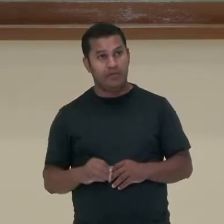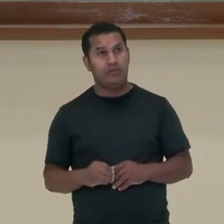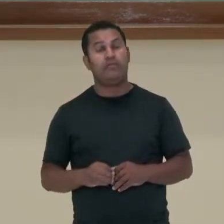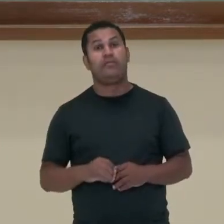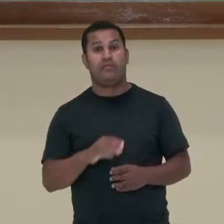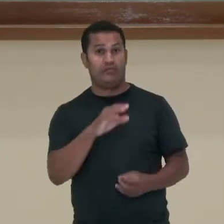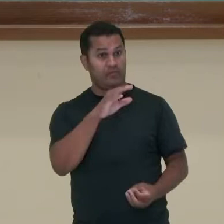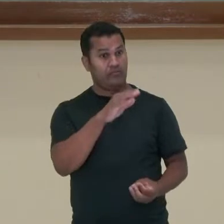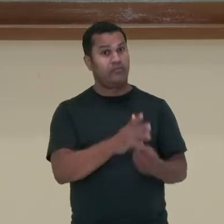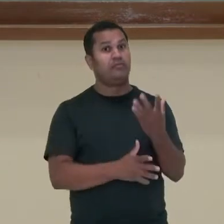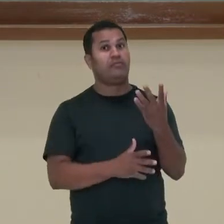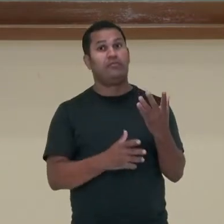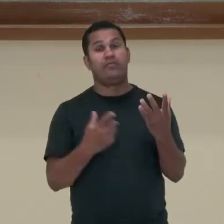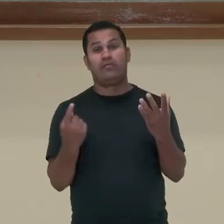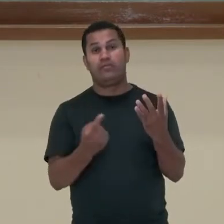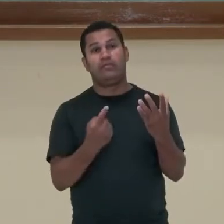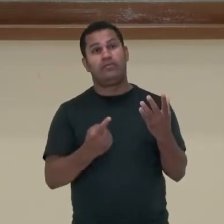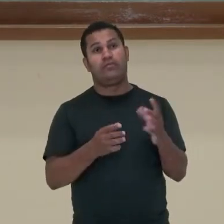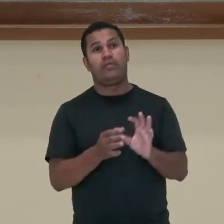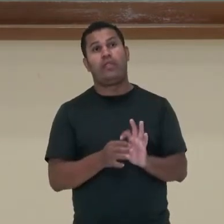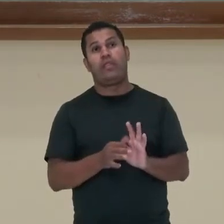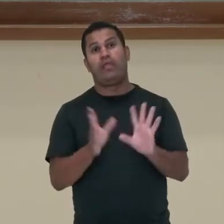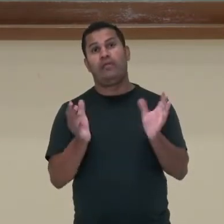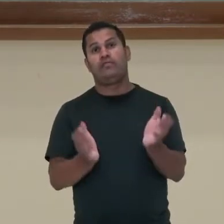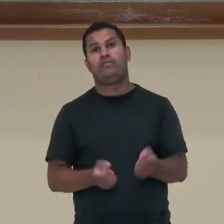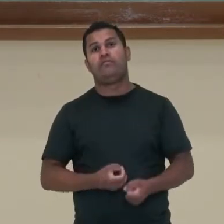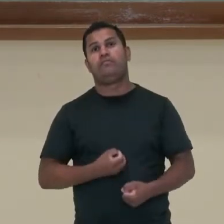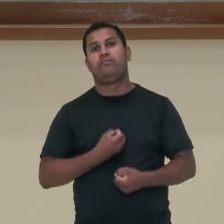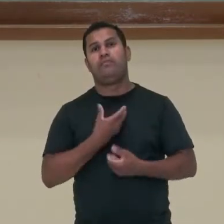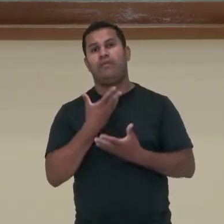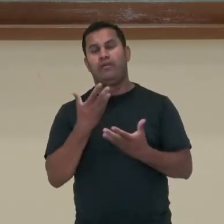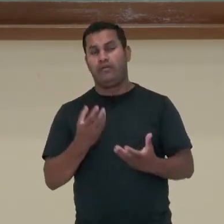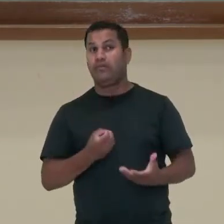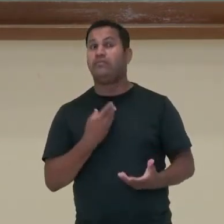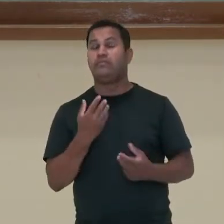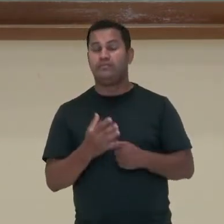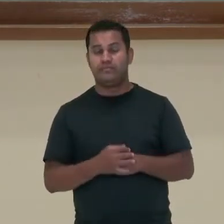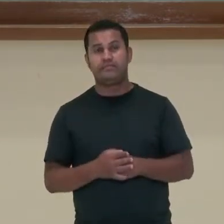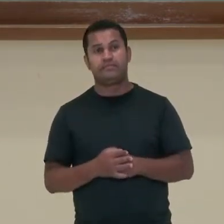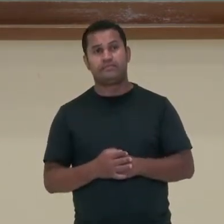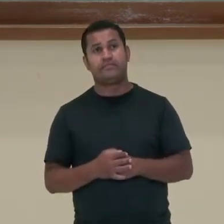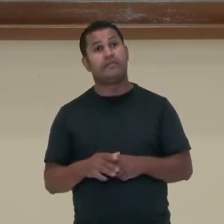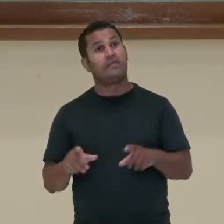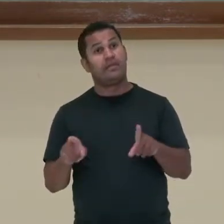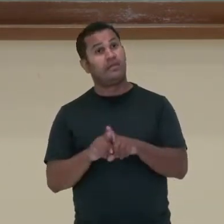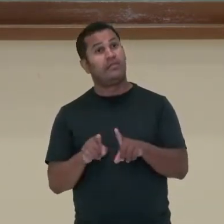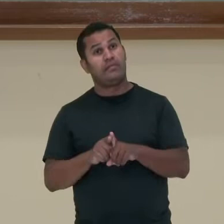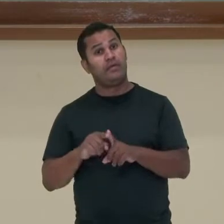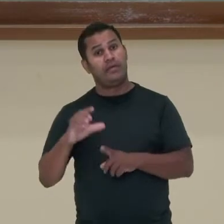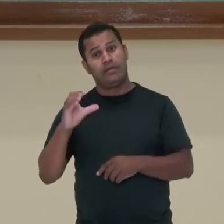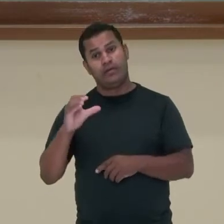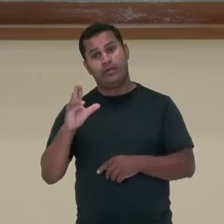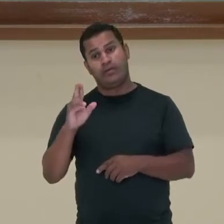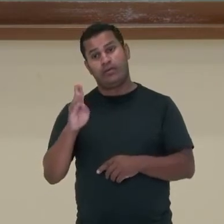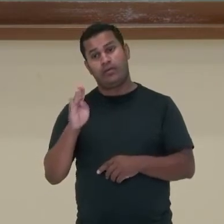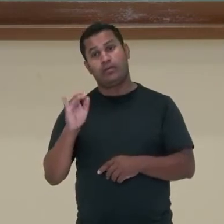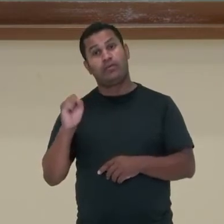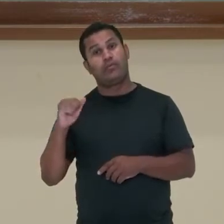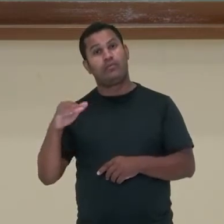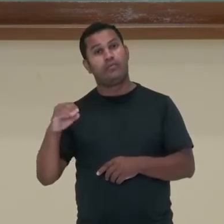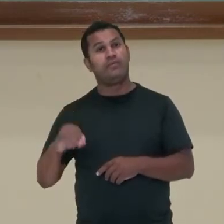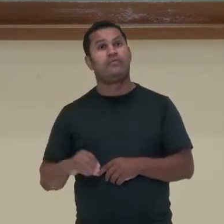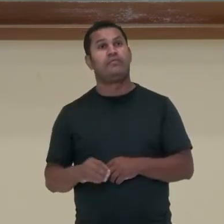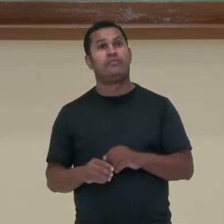grande representante do fauvismo que a gente vai ver lá dentro da arte moderna. E nós vamos ver ali o cubismo. Quem que fez isso? Cézanne. Cézanne começou a fazer